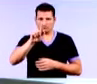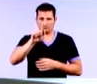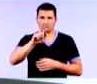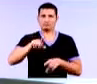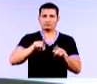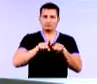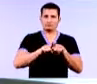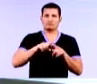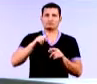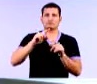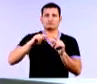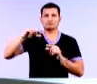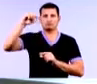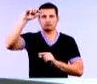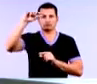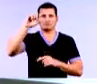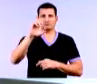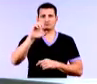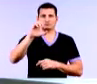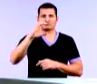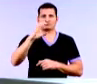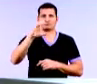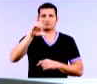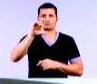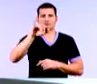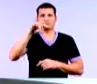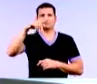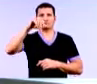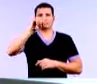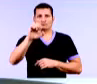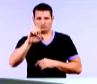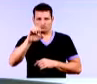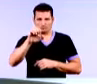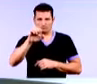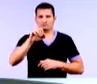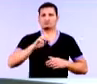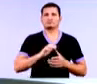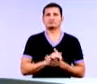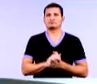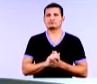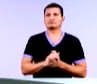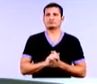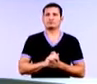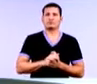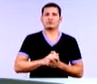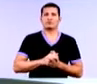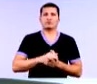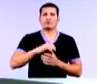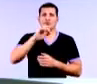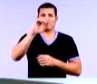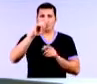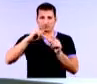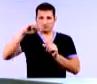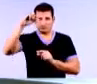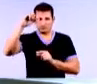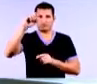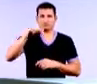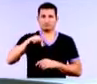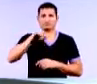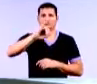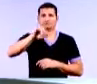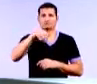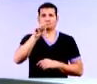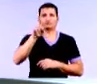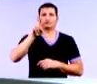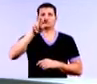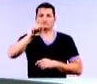é mais baseado no nosso pseudocódigo. Já o Eclipse, ele é em Java. Java hoje, o motivo que a